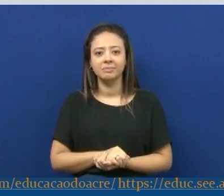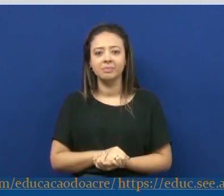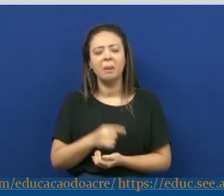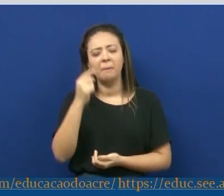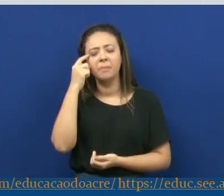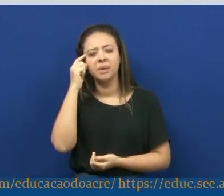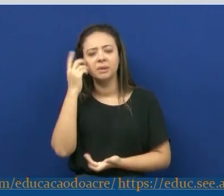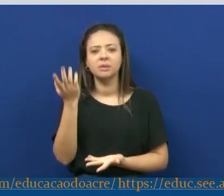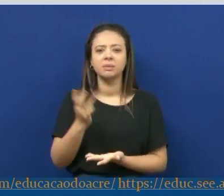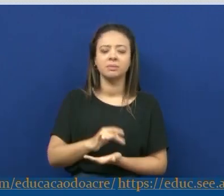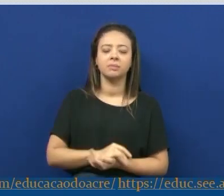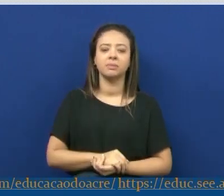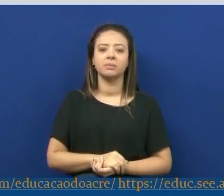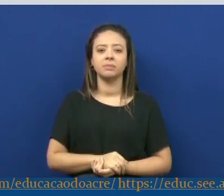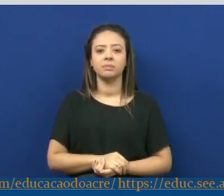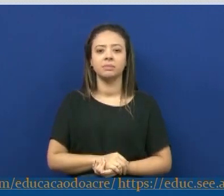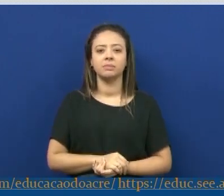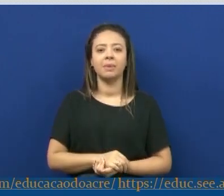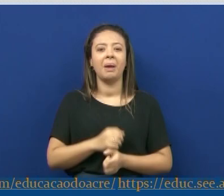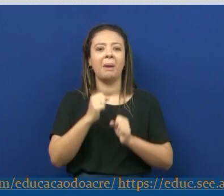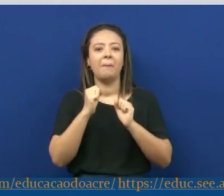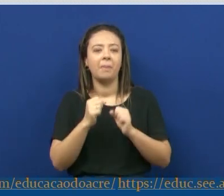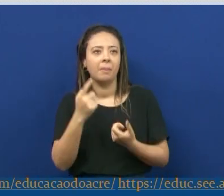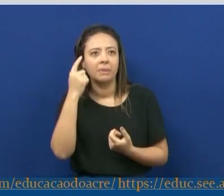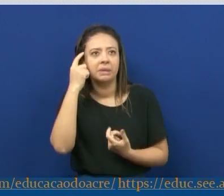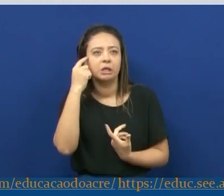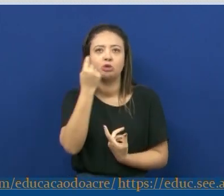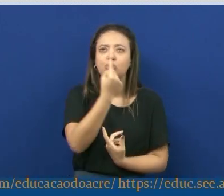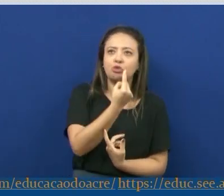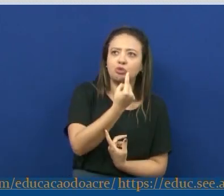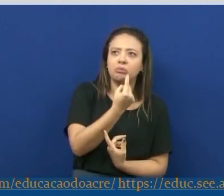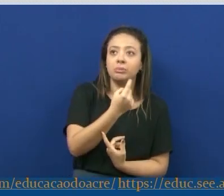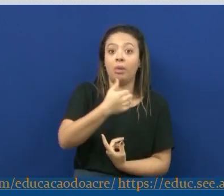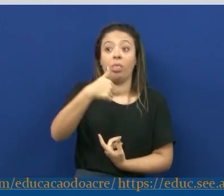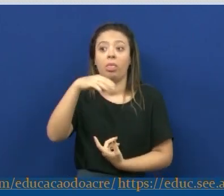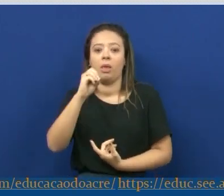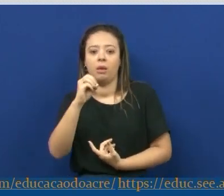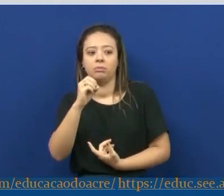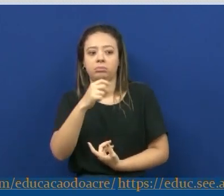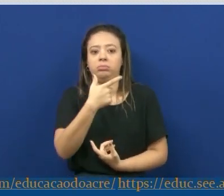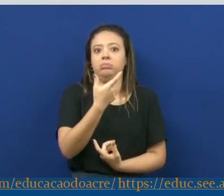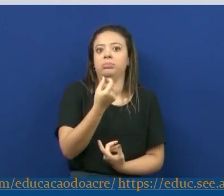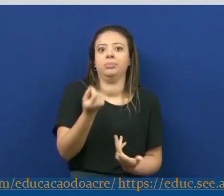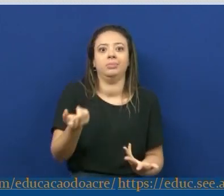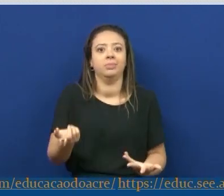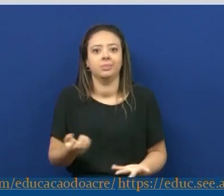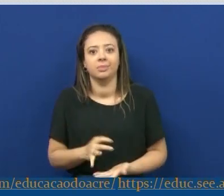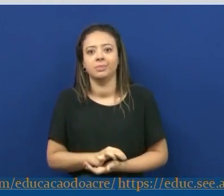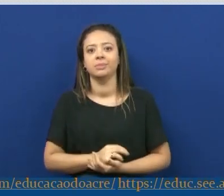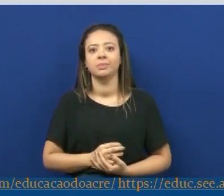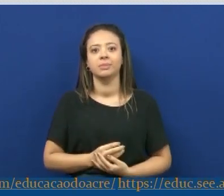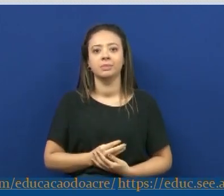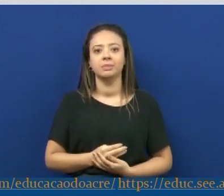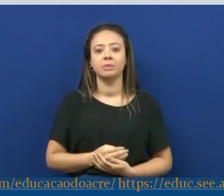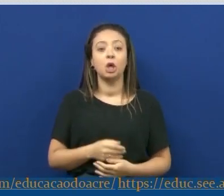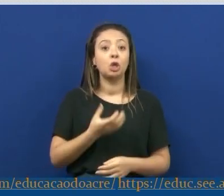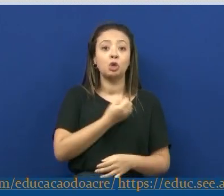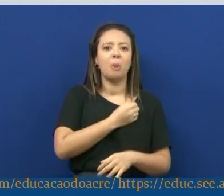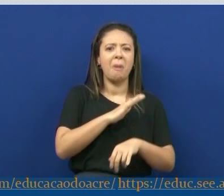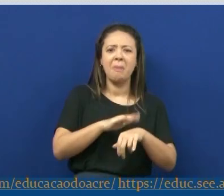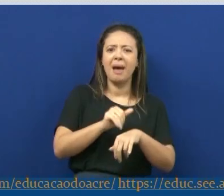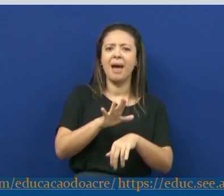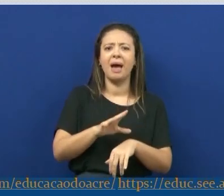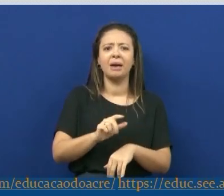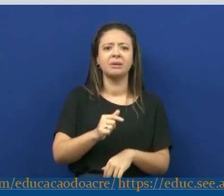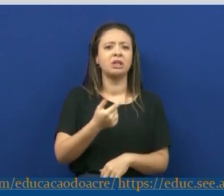formar? Por exemplo, nós podemos pensar no número 1, no 10, no 20. Nossa, vamos pensar em números